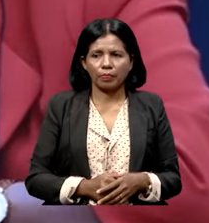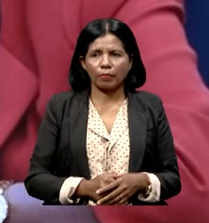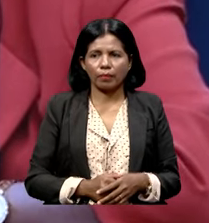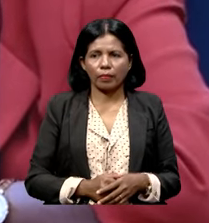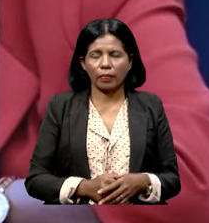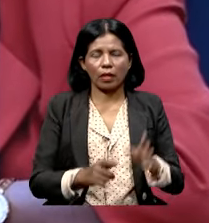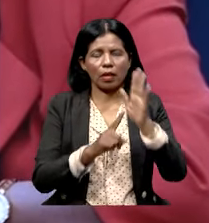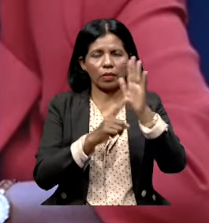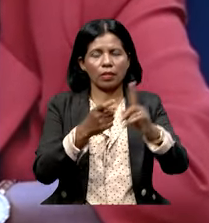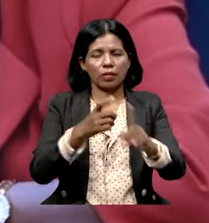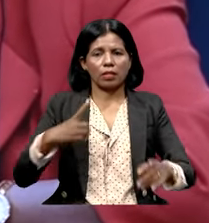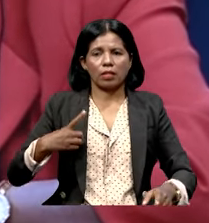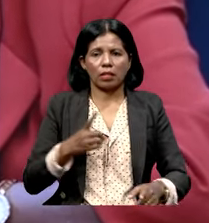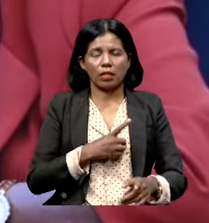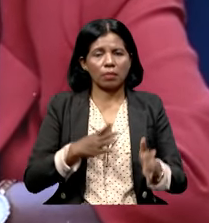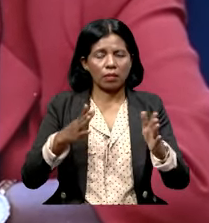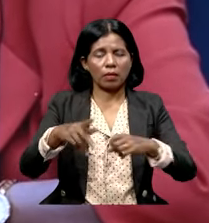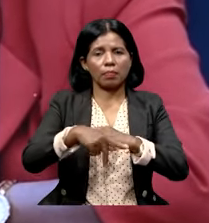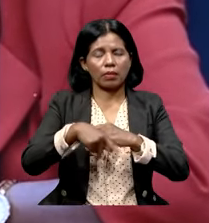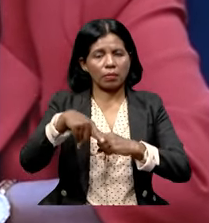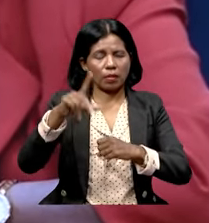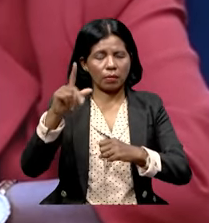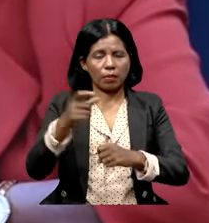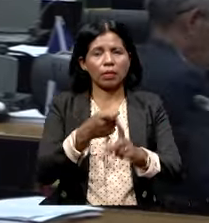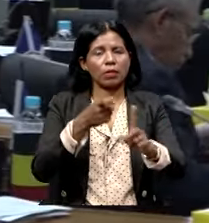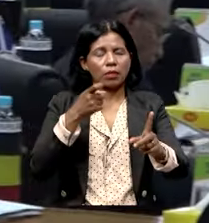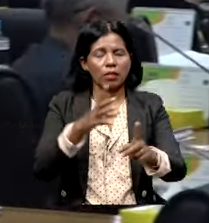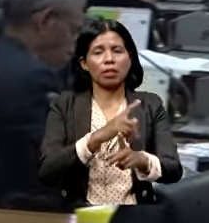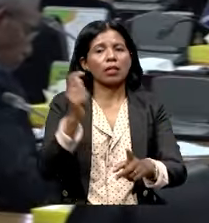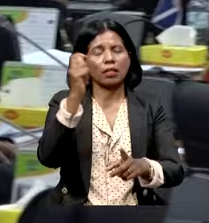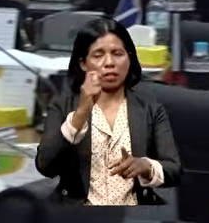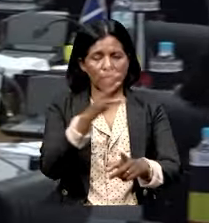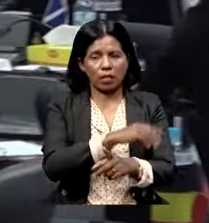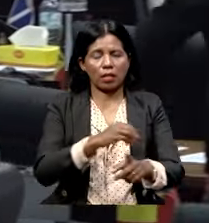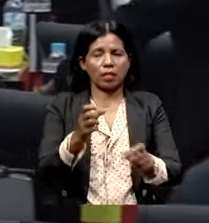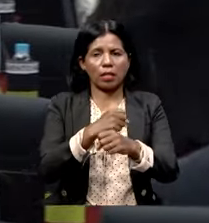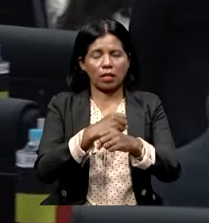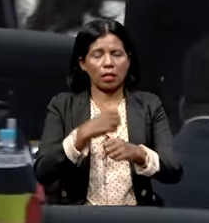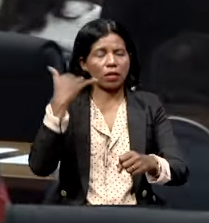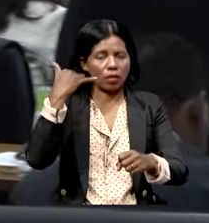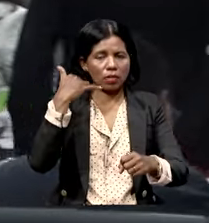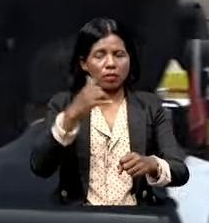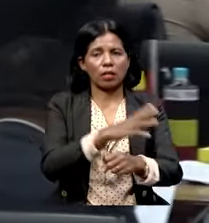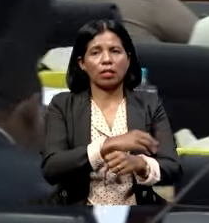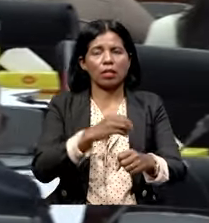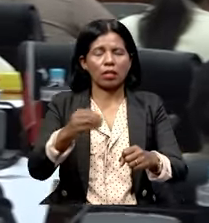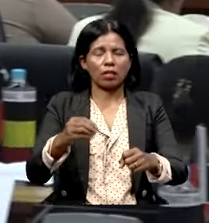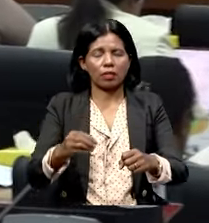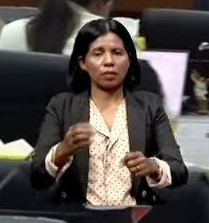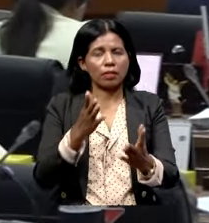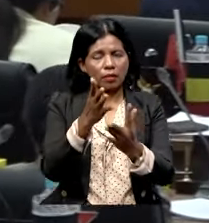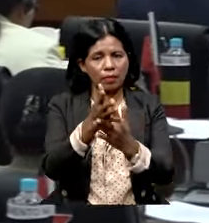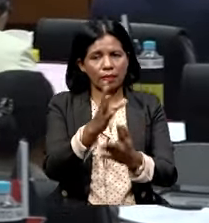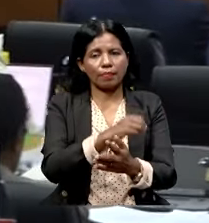Assunto né, a torre deputada bancada PLP, Angelina Sarmento, lhe russe plenária terça né, a final o contacto eleitoral durante recesso.